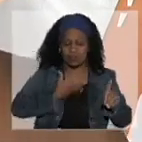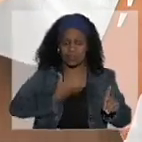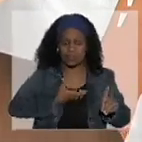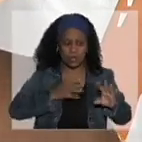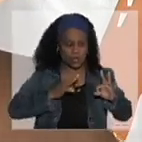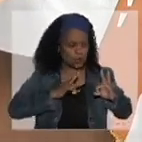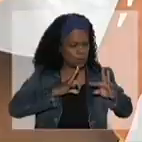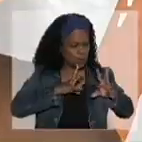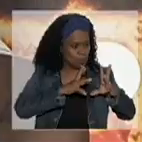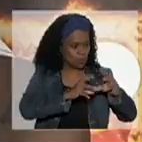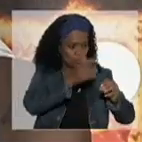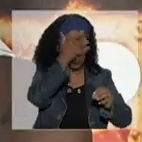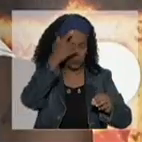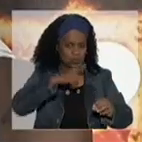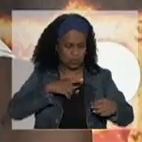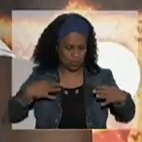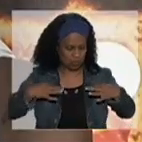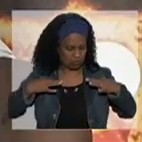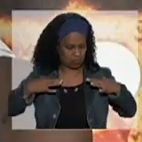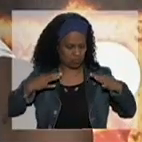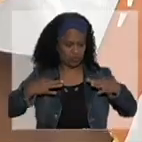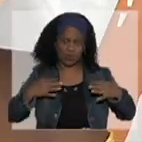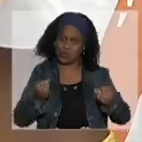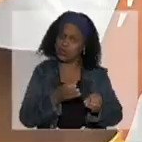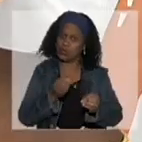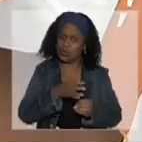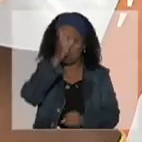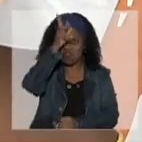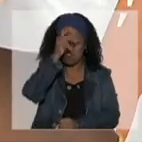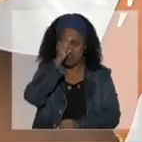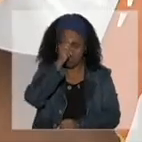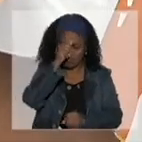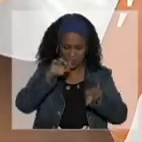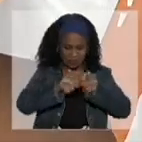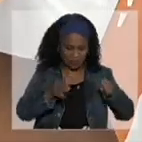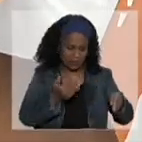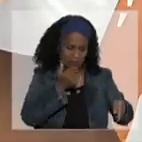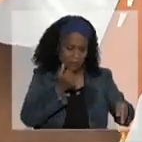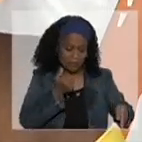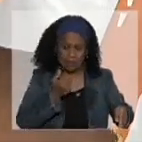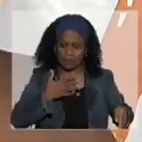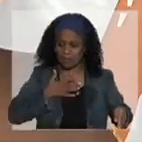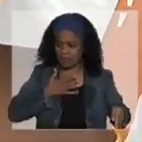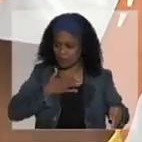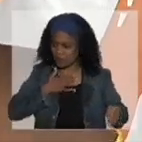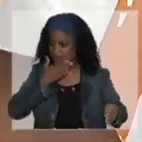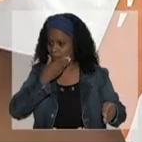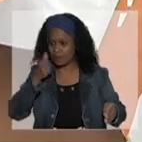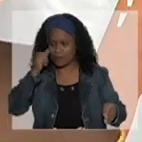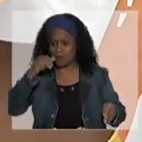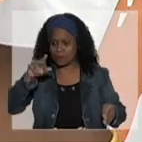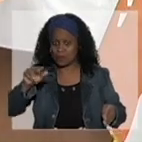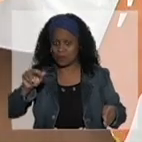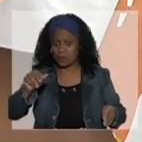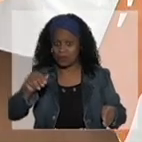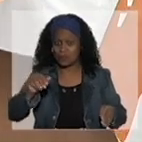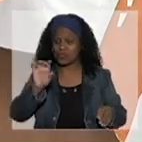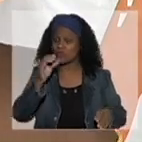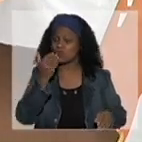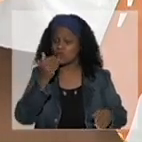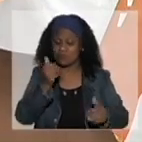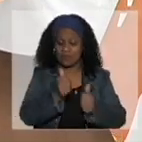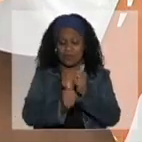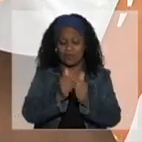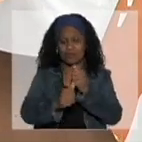e todo mundo tinha roupa tinha pronto tudo na mesa e os meus irmãos a gente tava comendo arroz e feijão dentro de